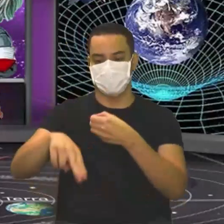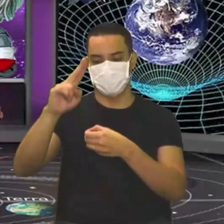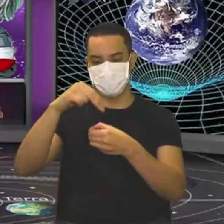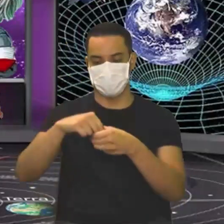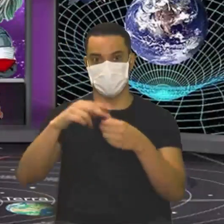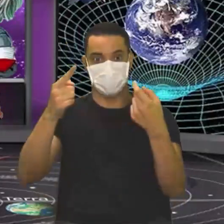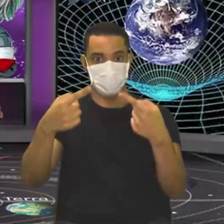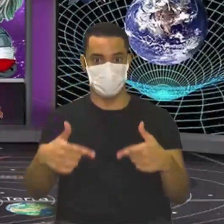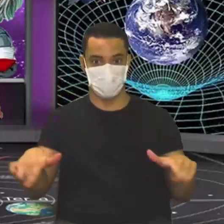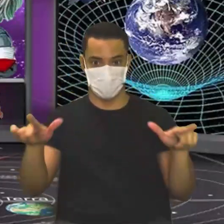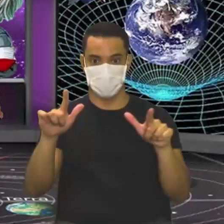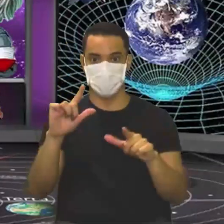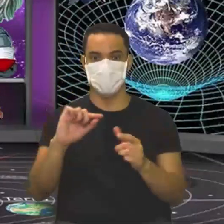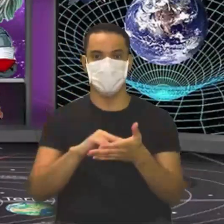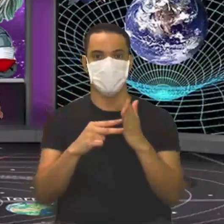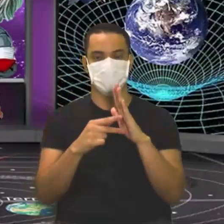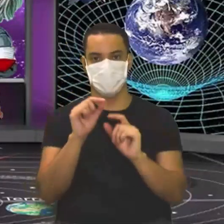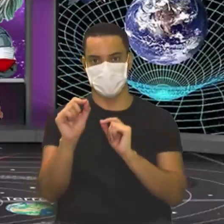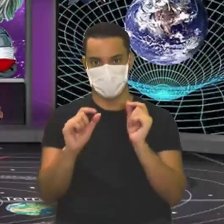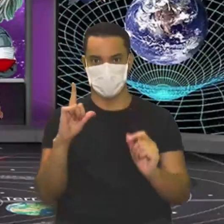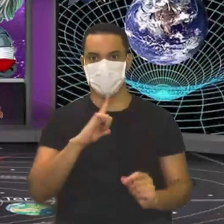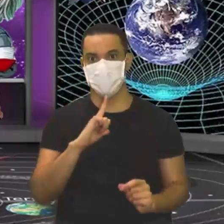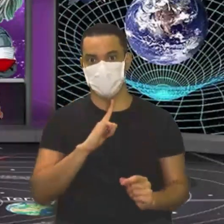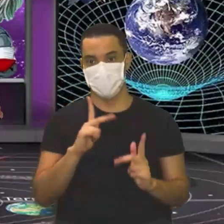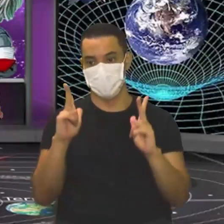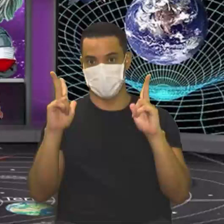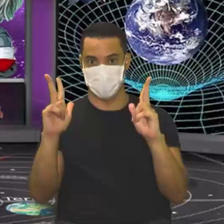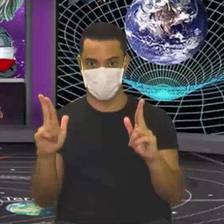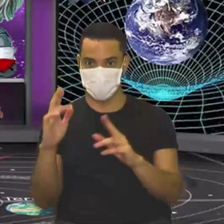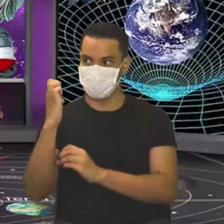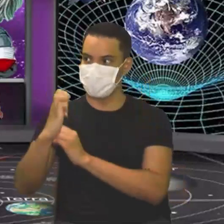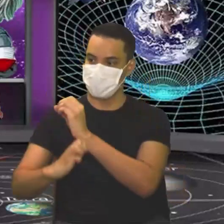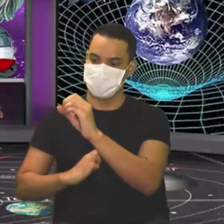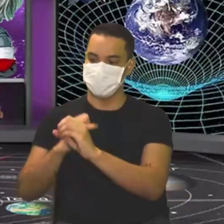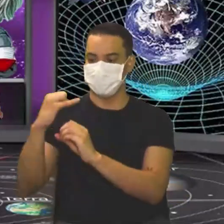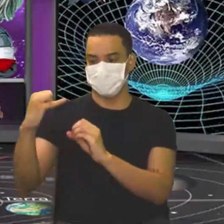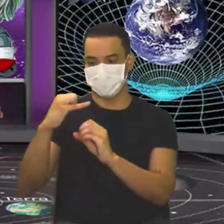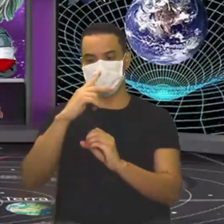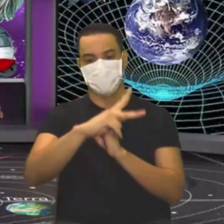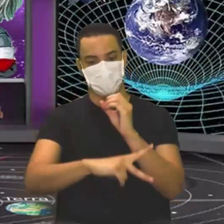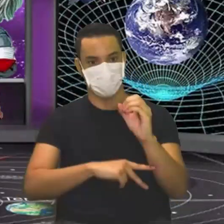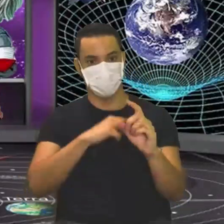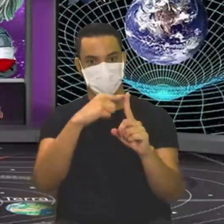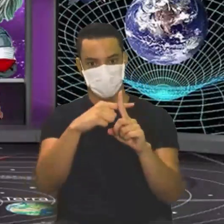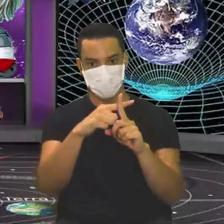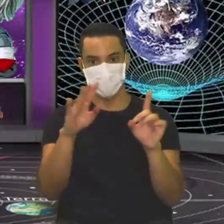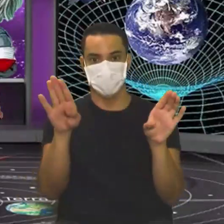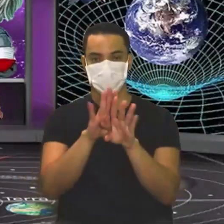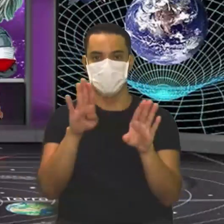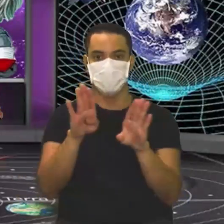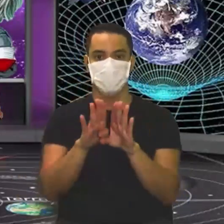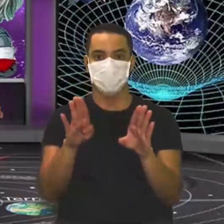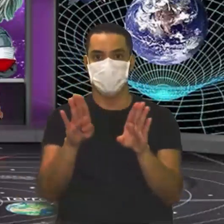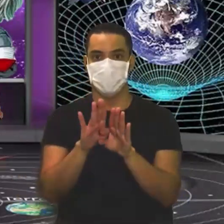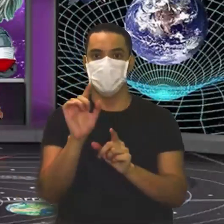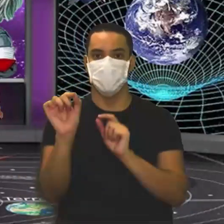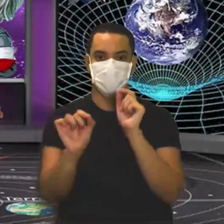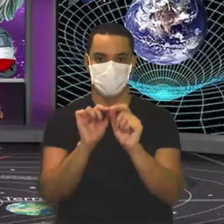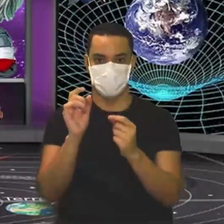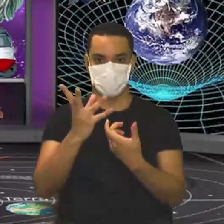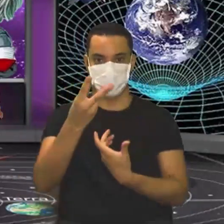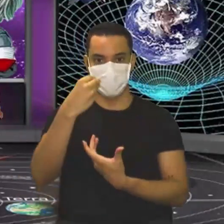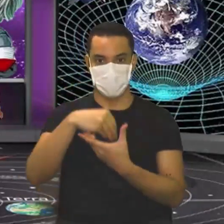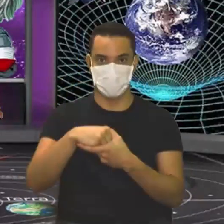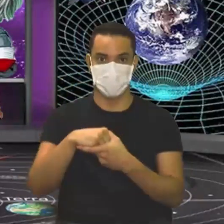o quê? Que ele tem igual quantidade de elétrons e prótons. E nós vimos que o valor da carga desse corpo